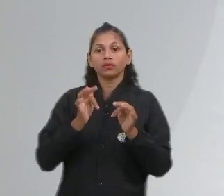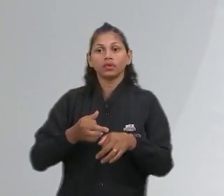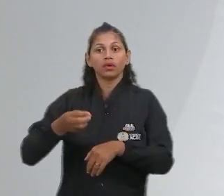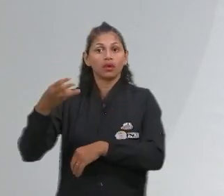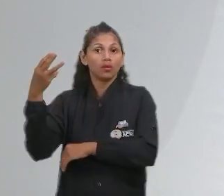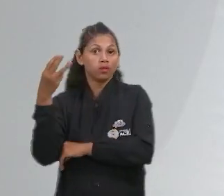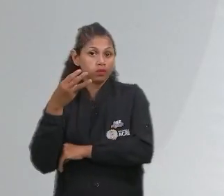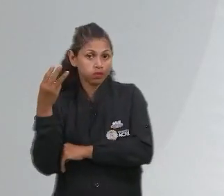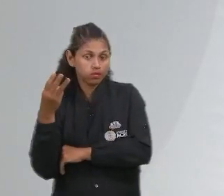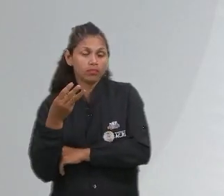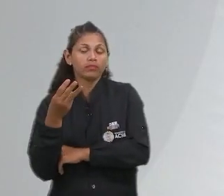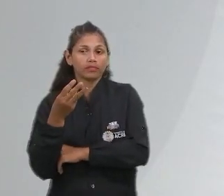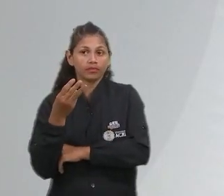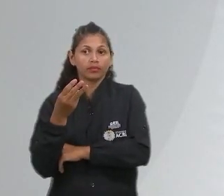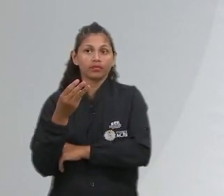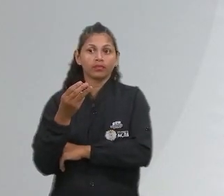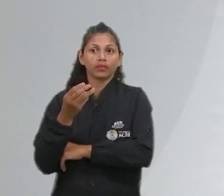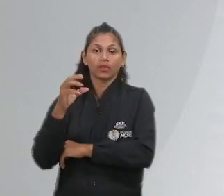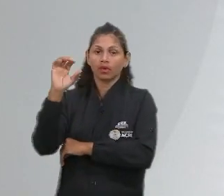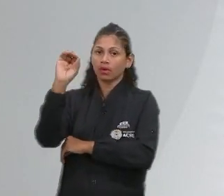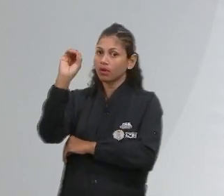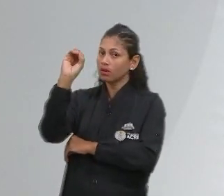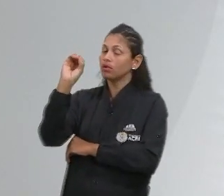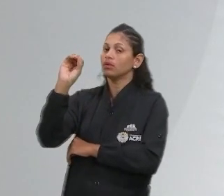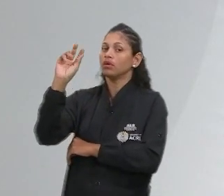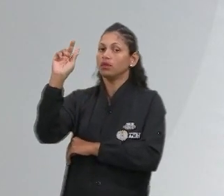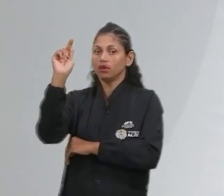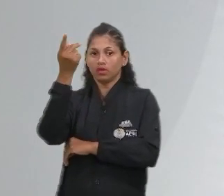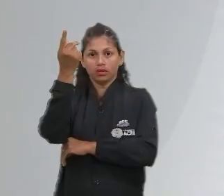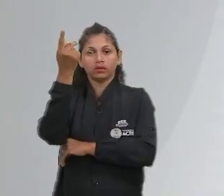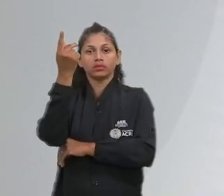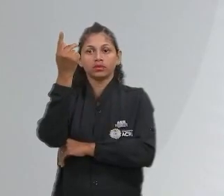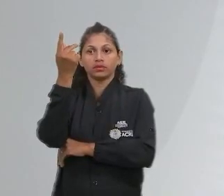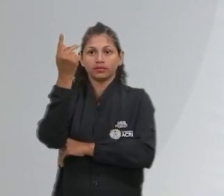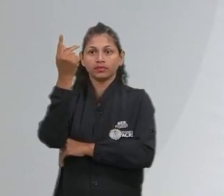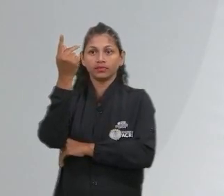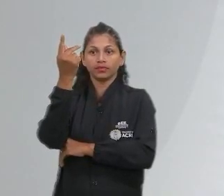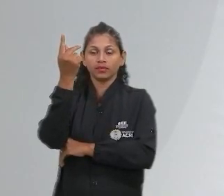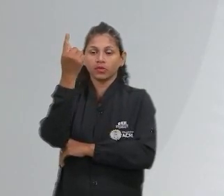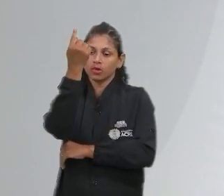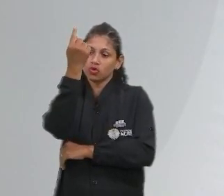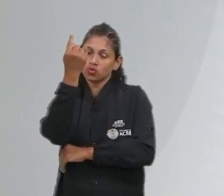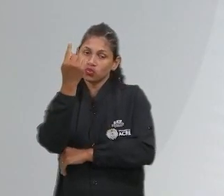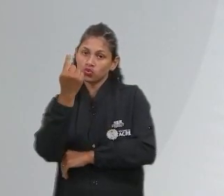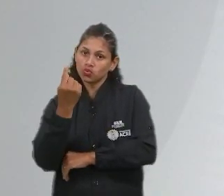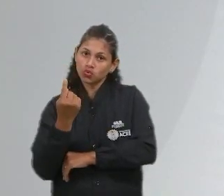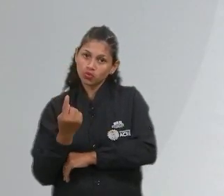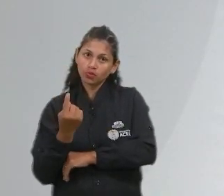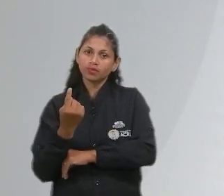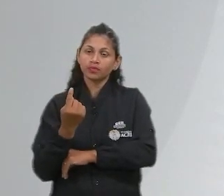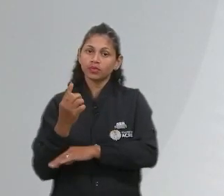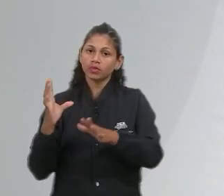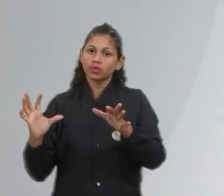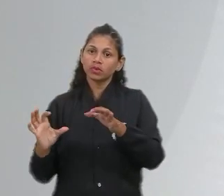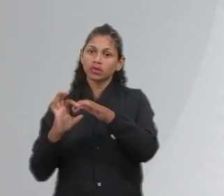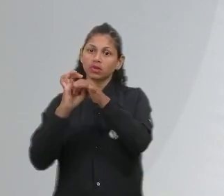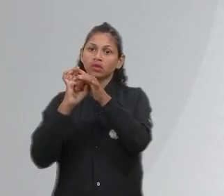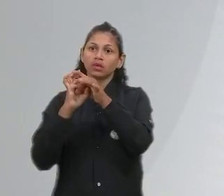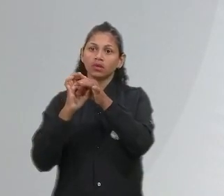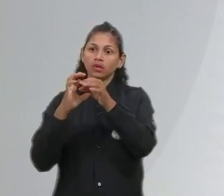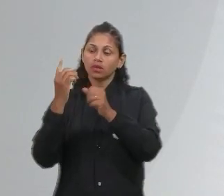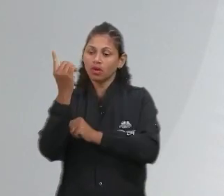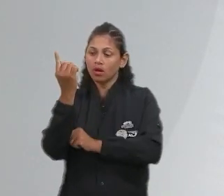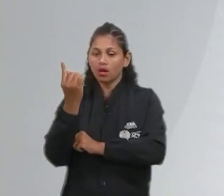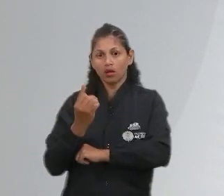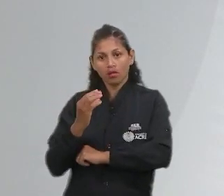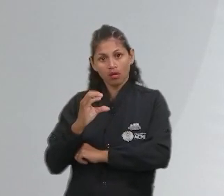álcool terciário. A hidroxila que está aqui na parte de cima, ela está ligada a um carbono, e